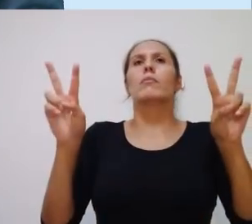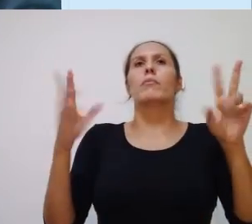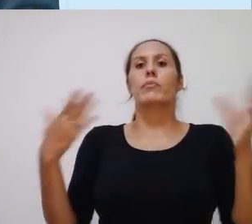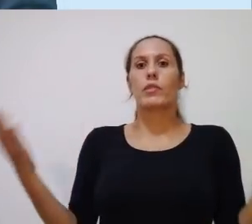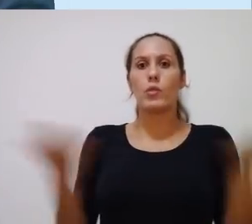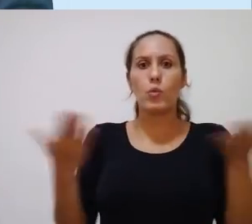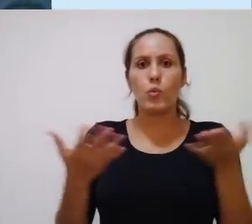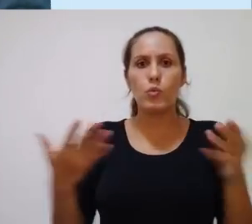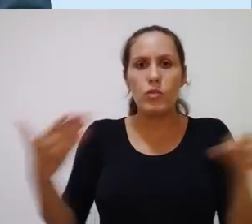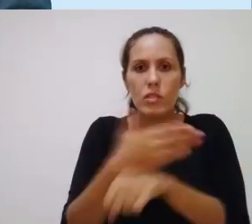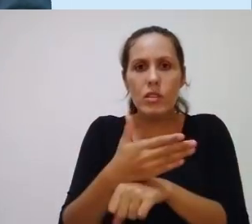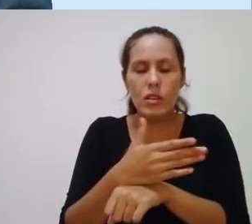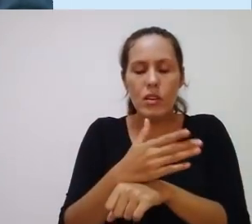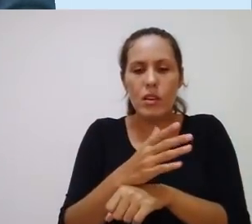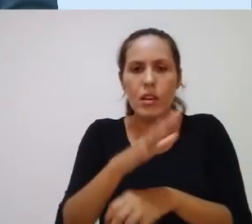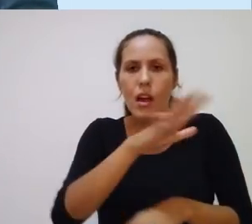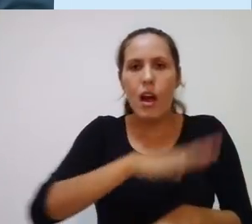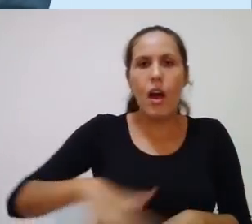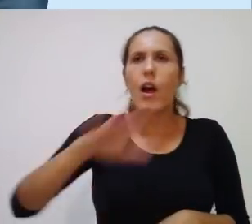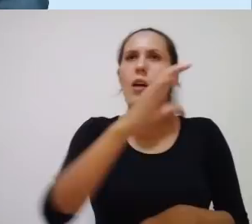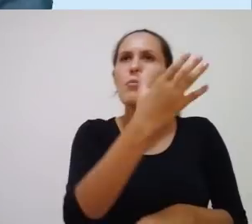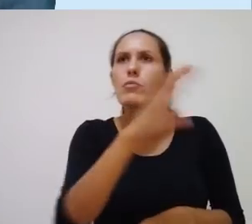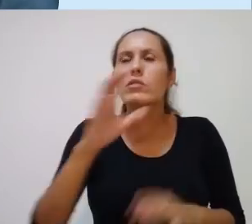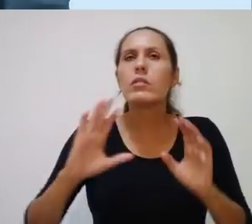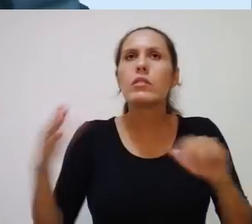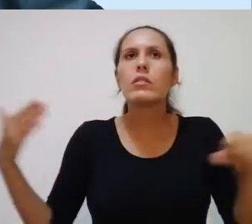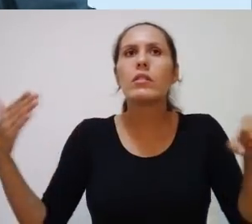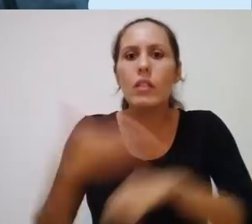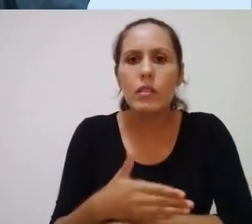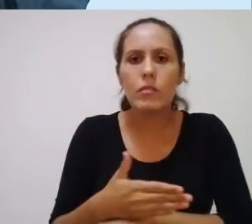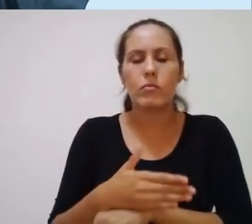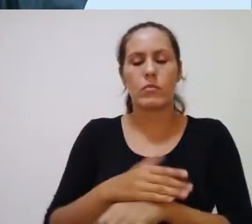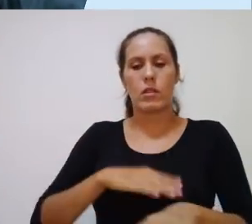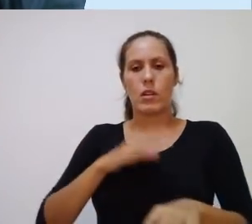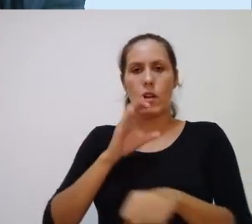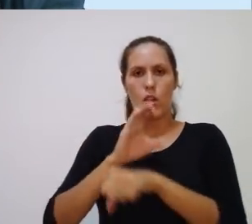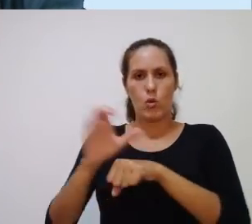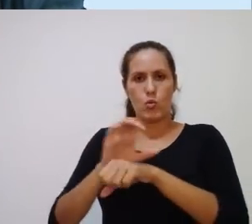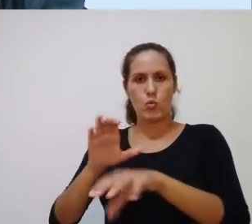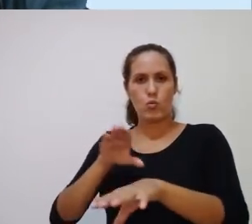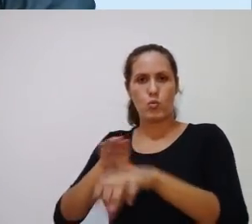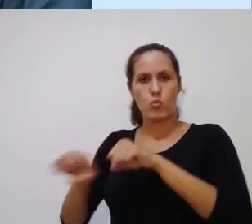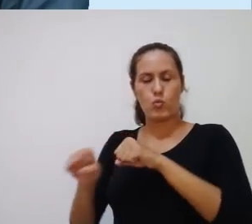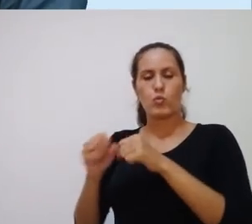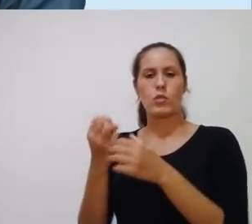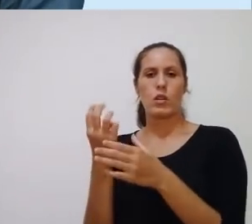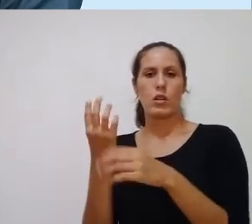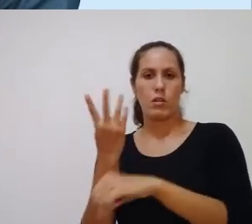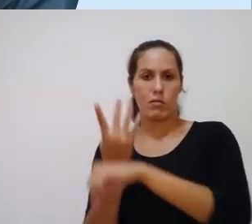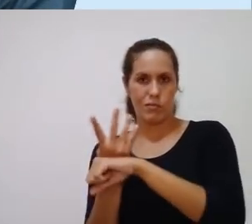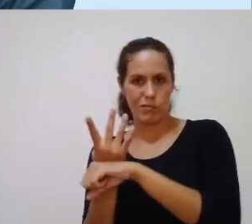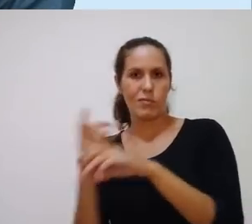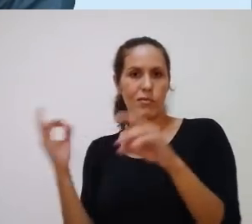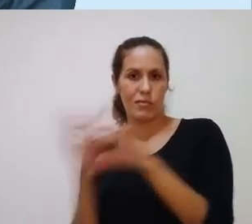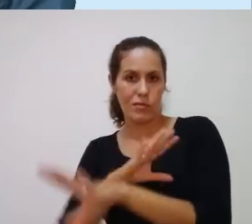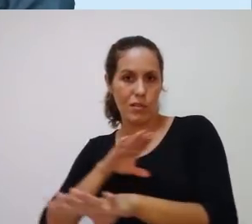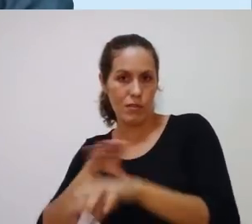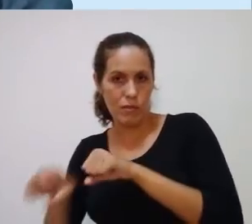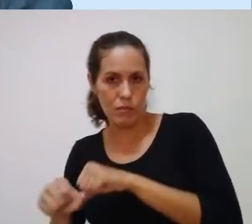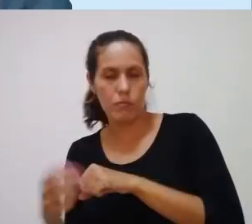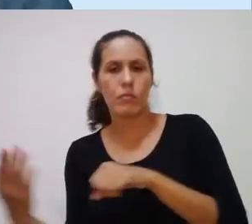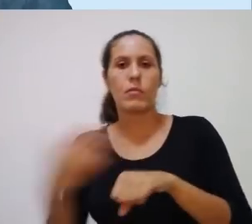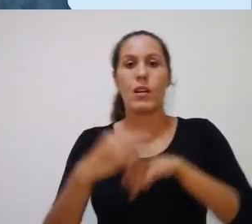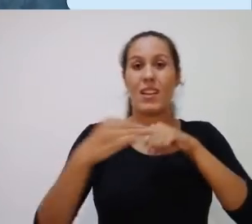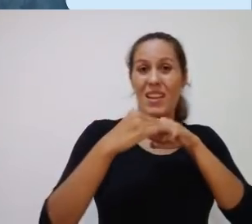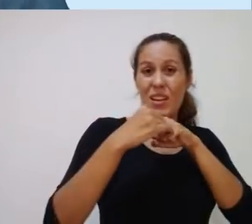ciência. Leonardo Barbosa, ele terminou o curso dele na Universidade Federal Rural de Pernambuco, fez a prova de 4 mestrados,